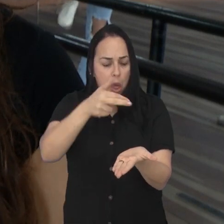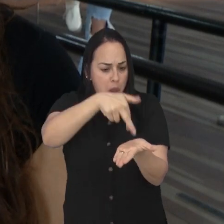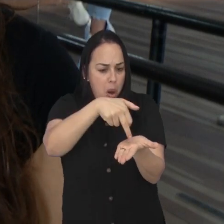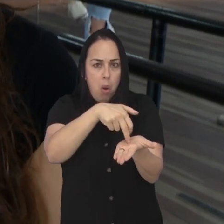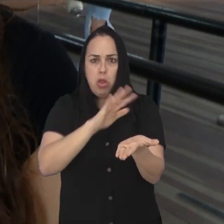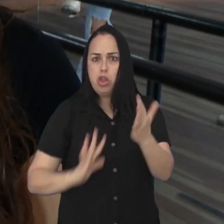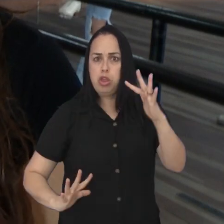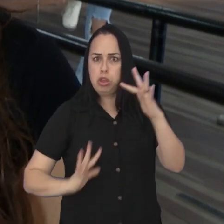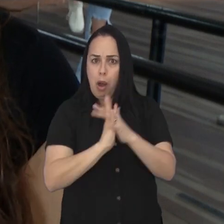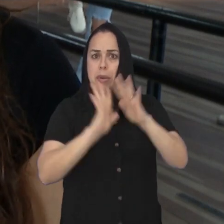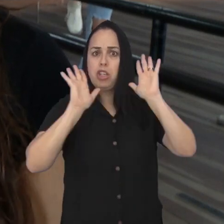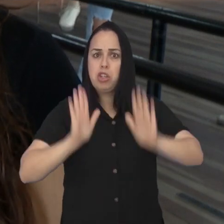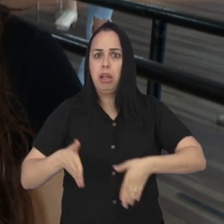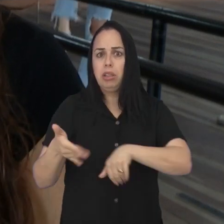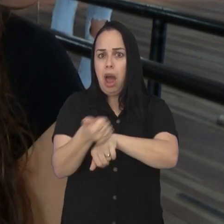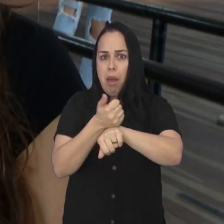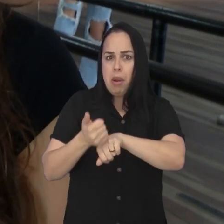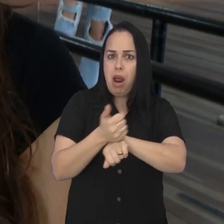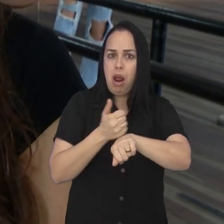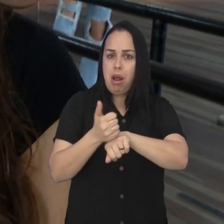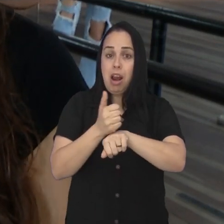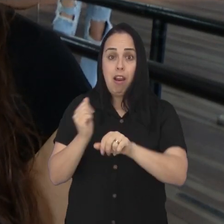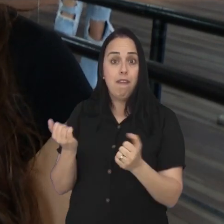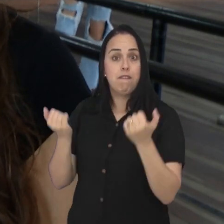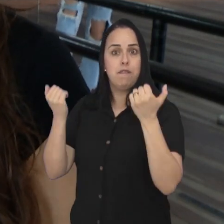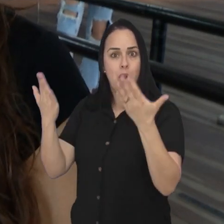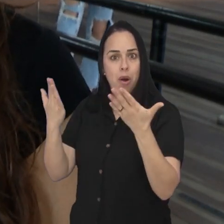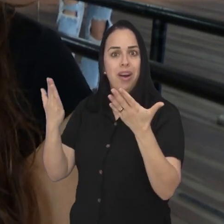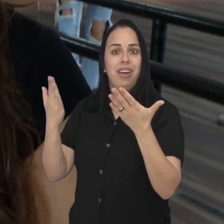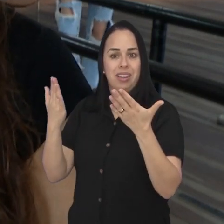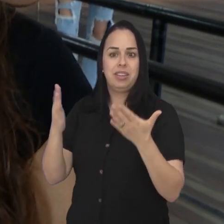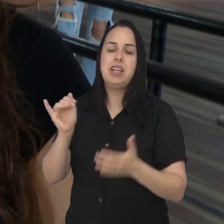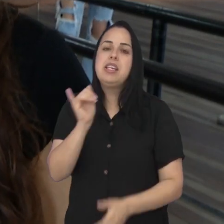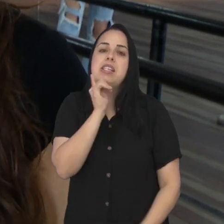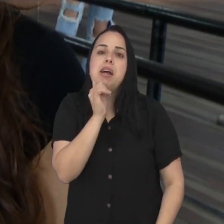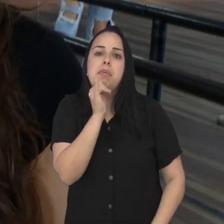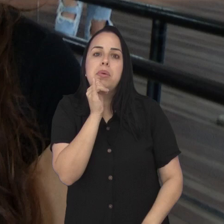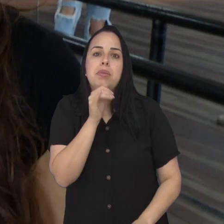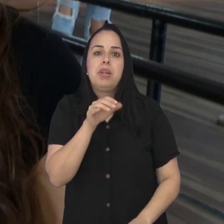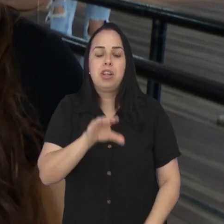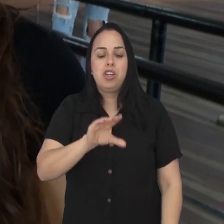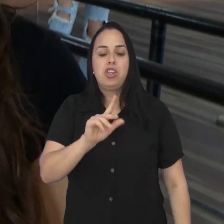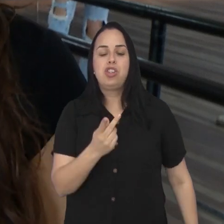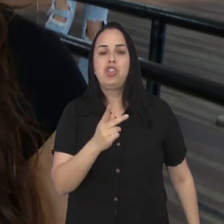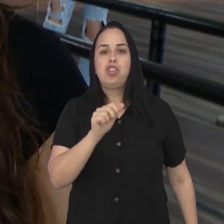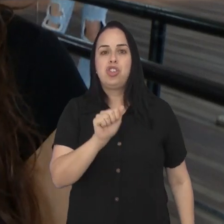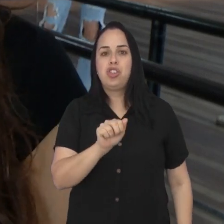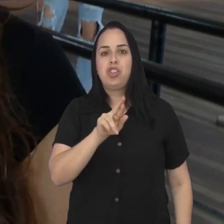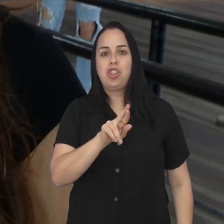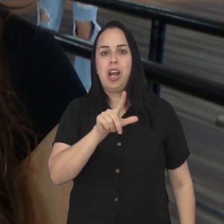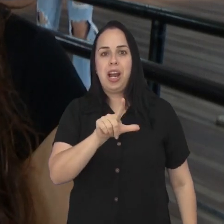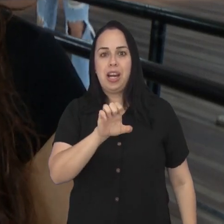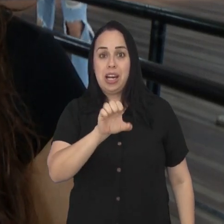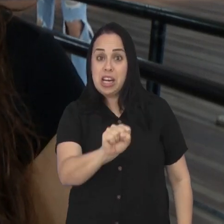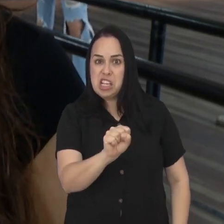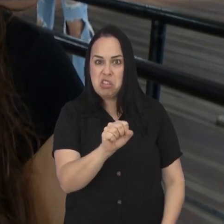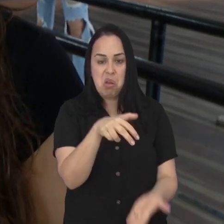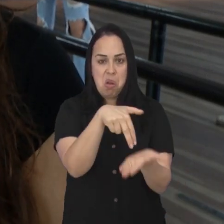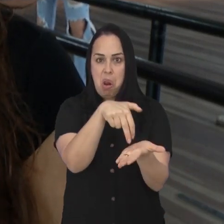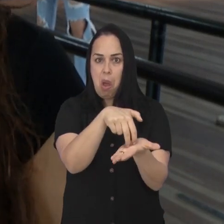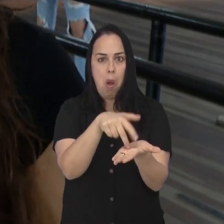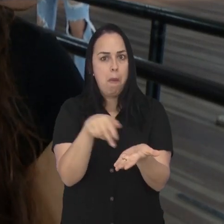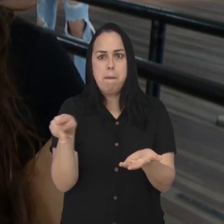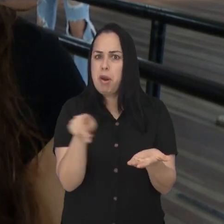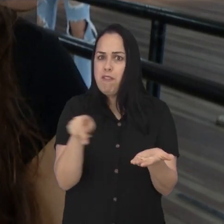temos bons sapateadores que já atuam no mercado no exterior. Um exemplo deles é o Charles Renato. Hoje ele é